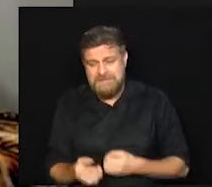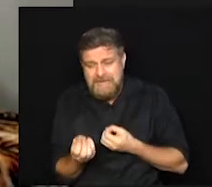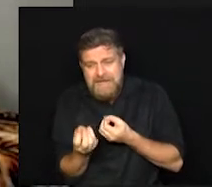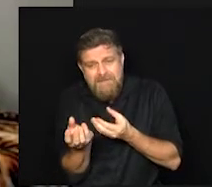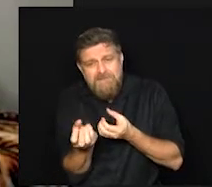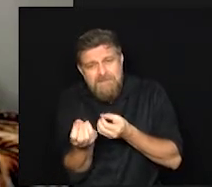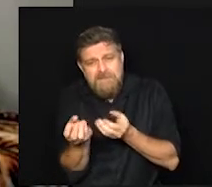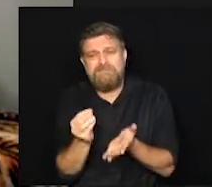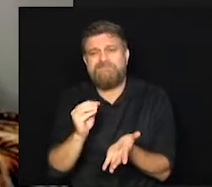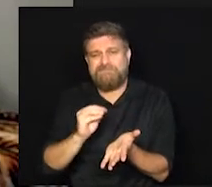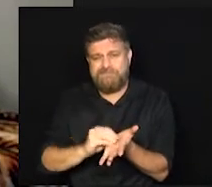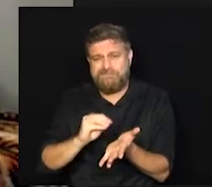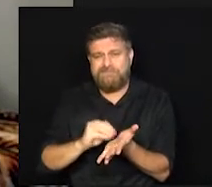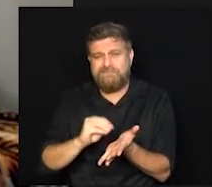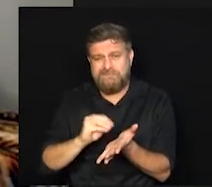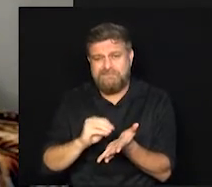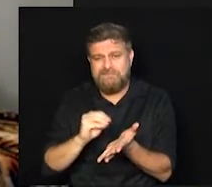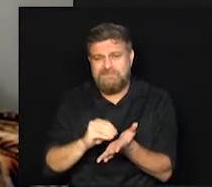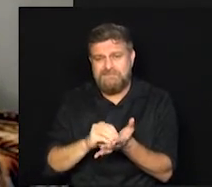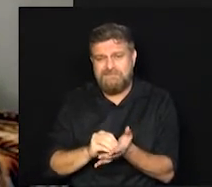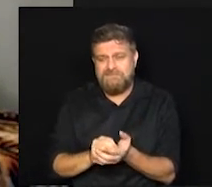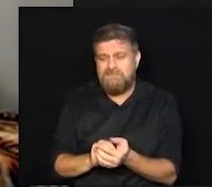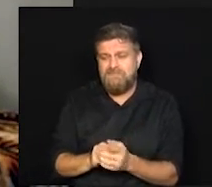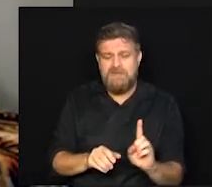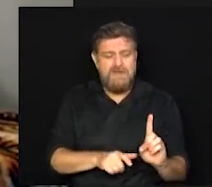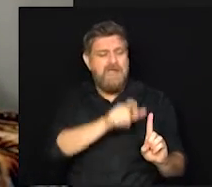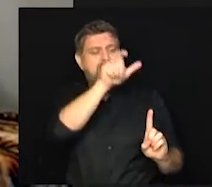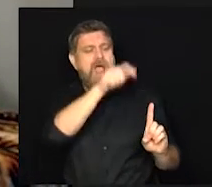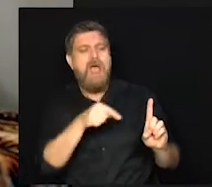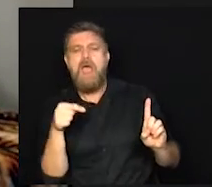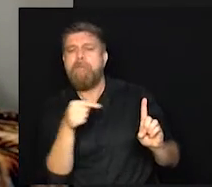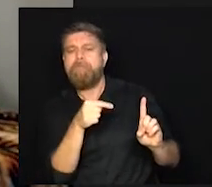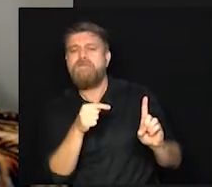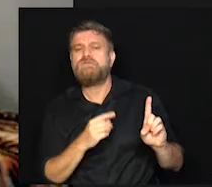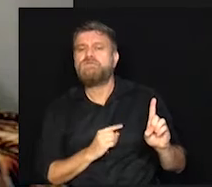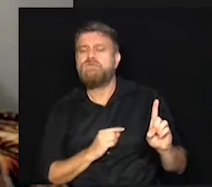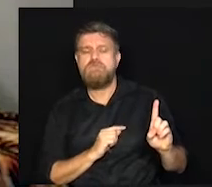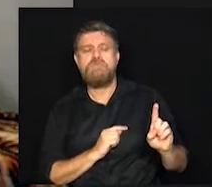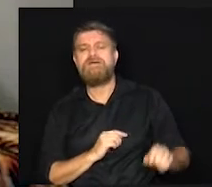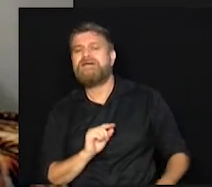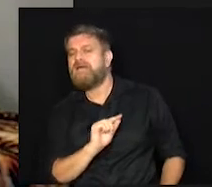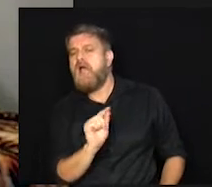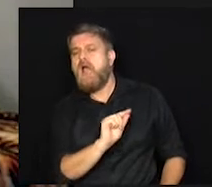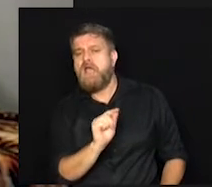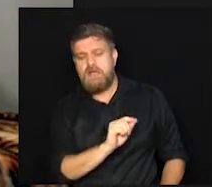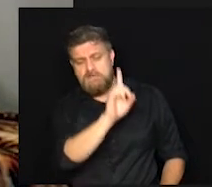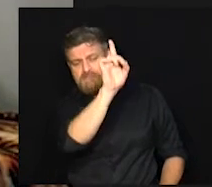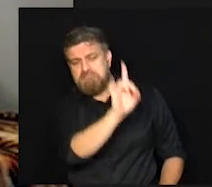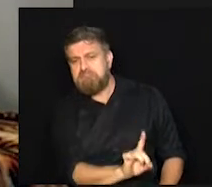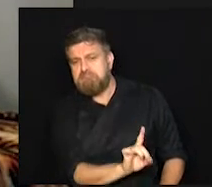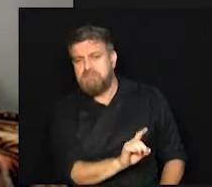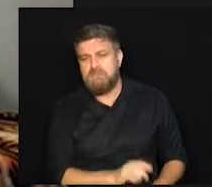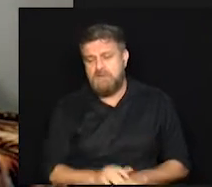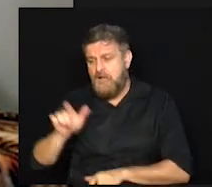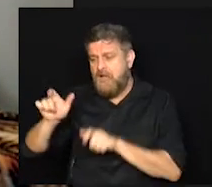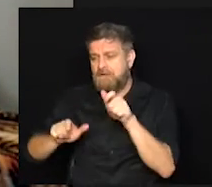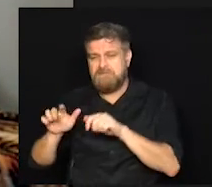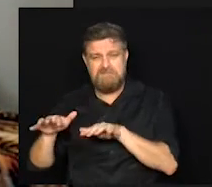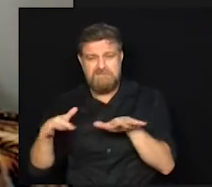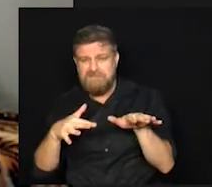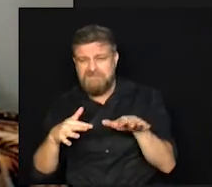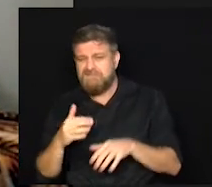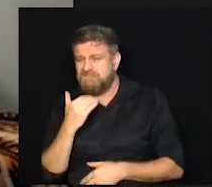informação sobre a pessoa com deficiência. Então, no decorrer disso, as pessoas acham que não tem necessidade